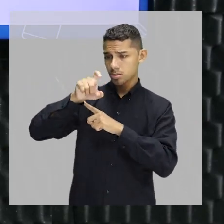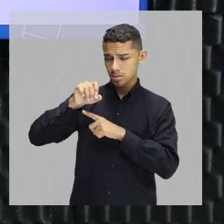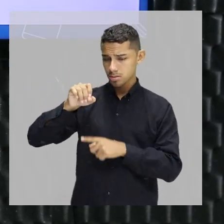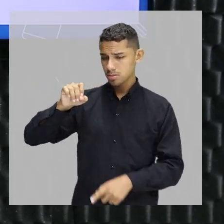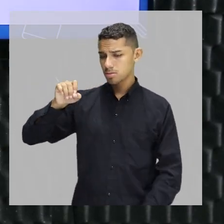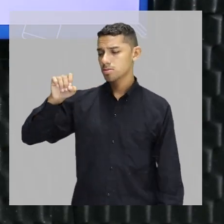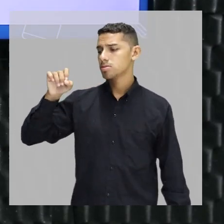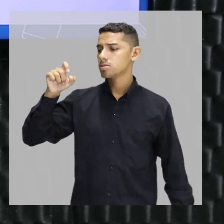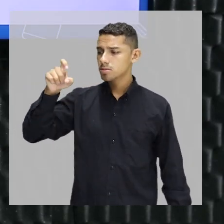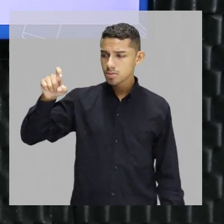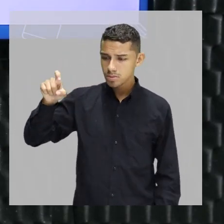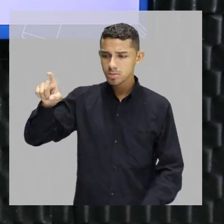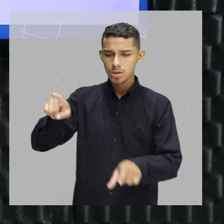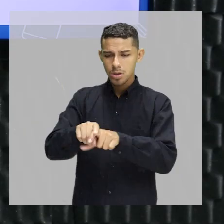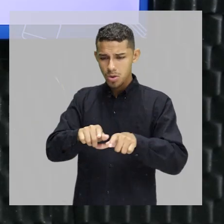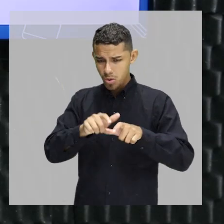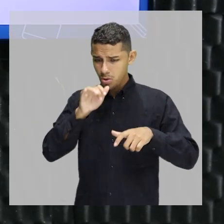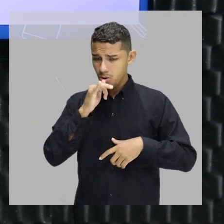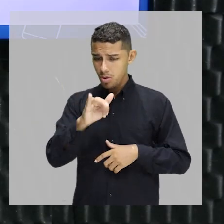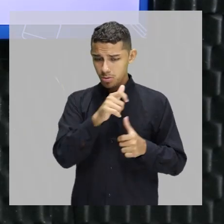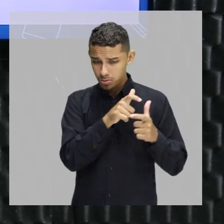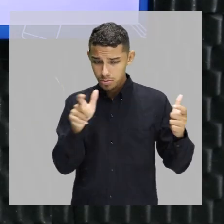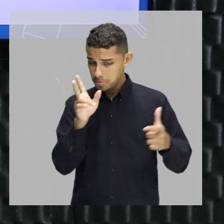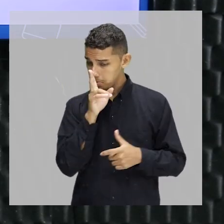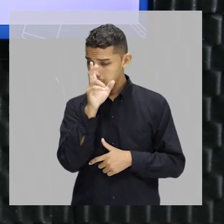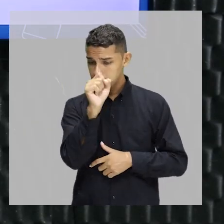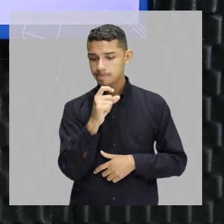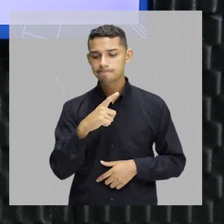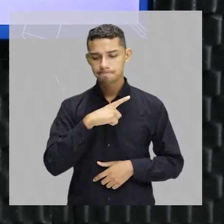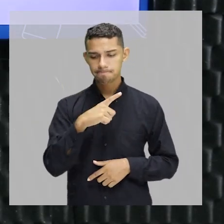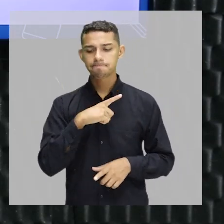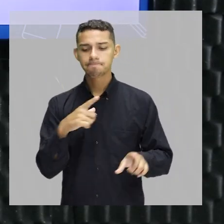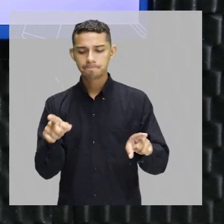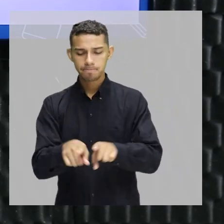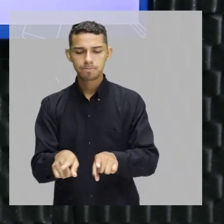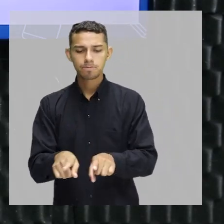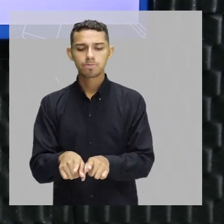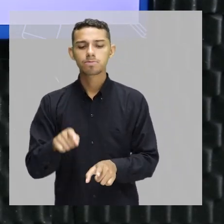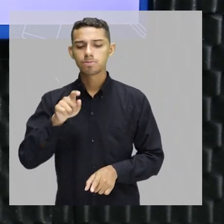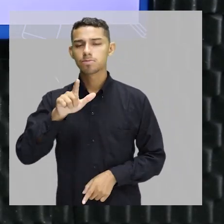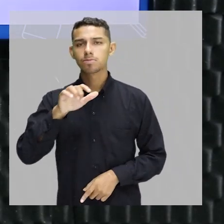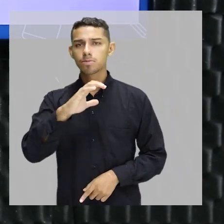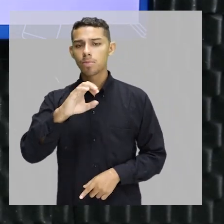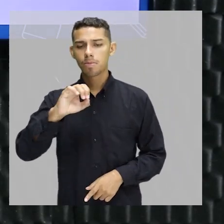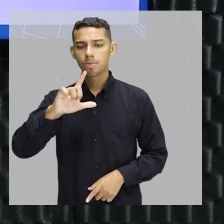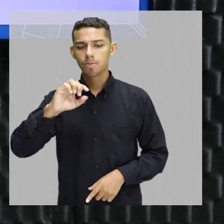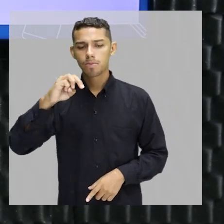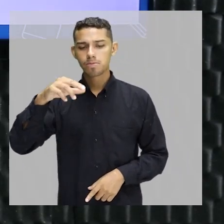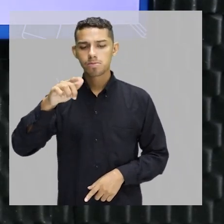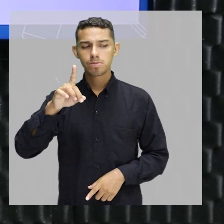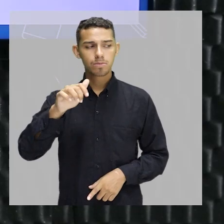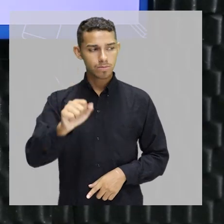uma energia muito grande, tá certo? E muito colimada. O que é isso? Ele vai